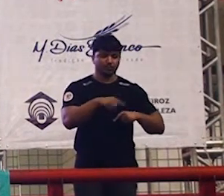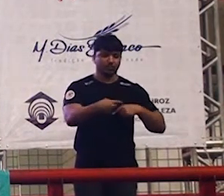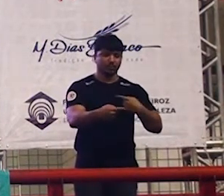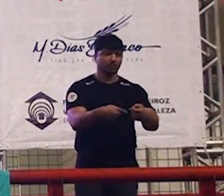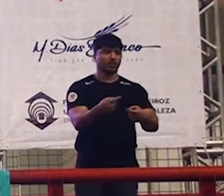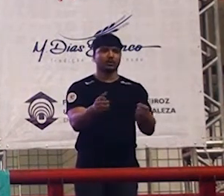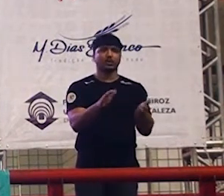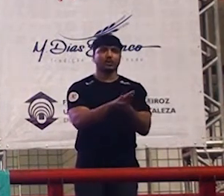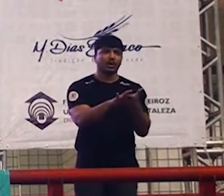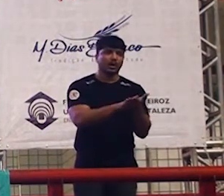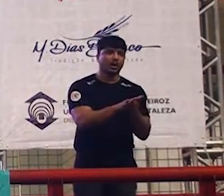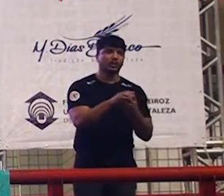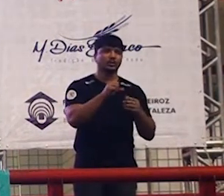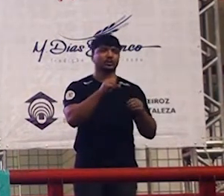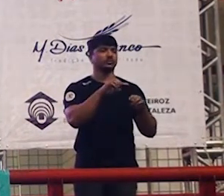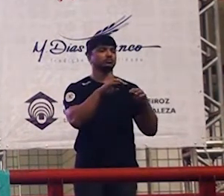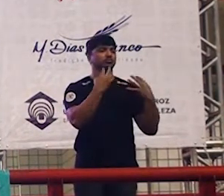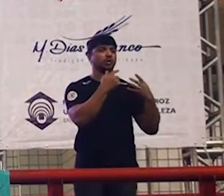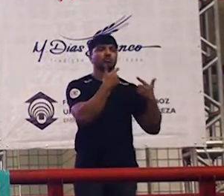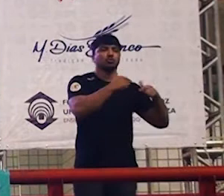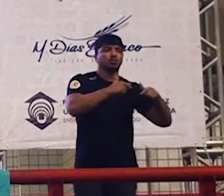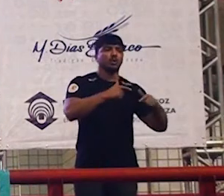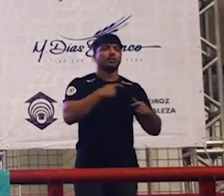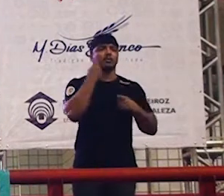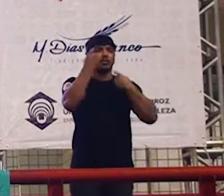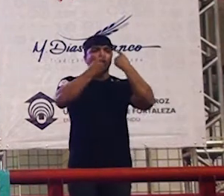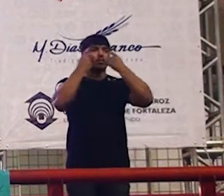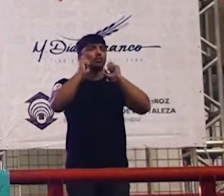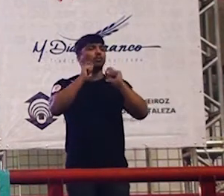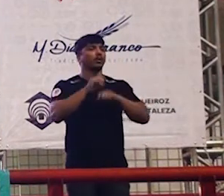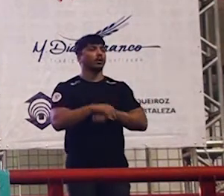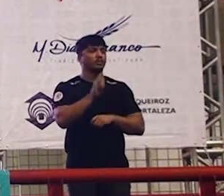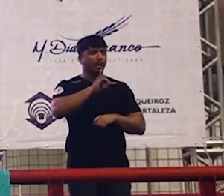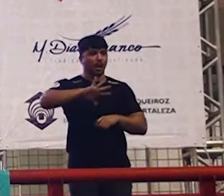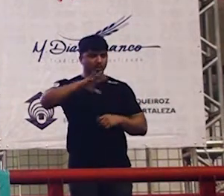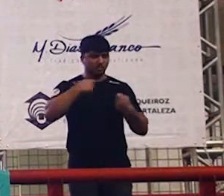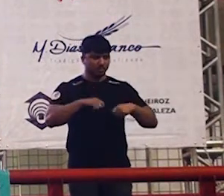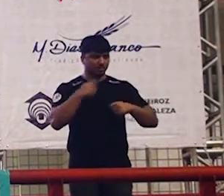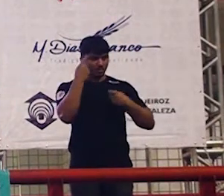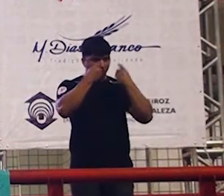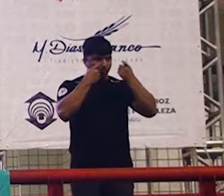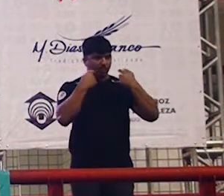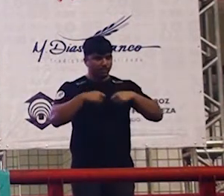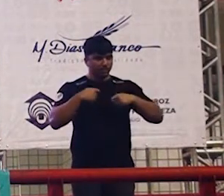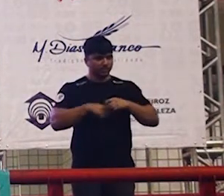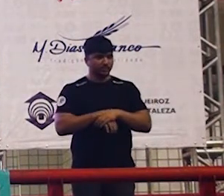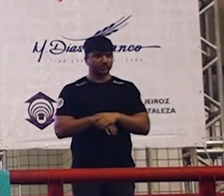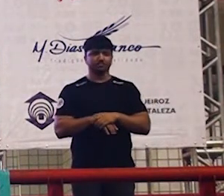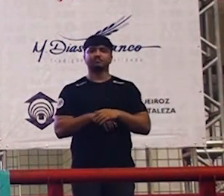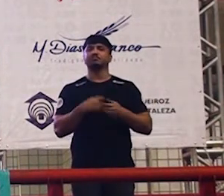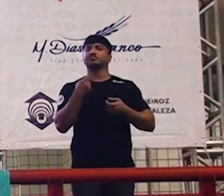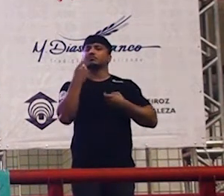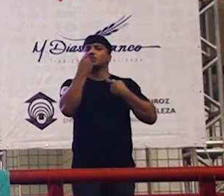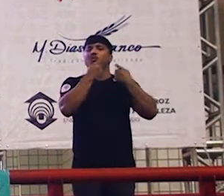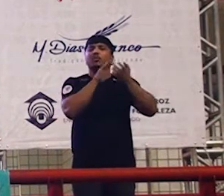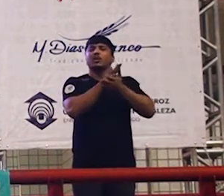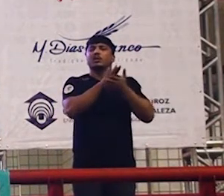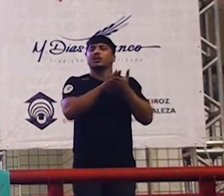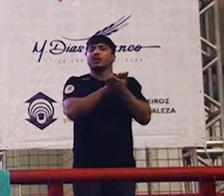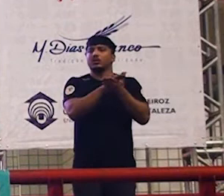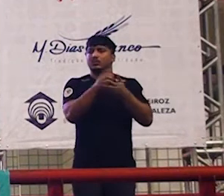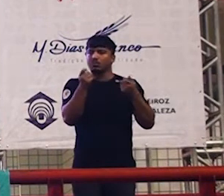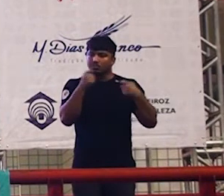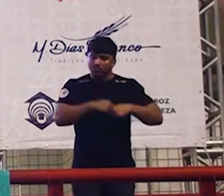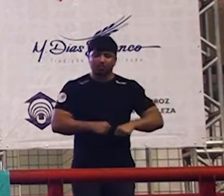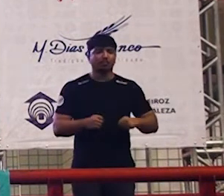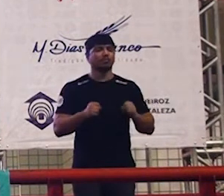ter alcançado o status que buscou a vida inteira, ele tem que se preocupar com a imagem dele na sociedade? Não. Então ele pode expor a